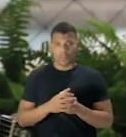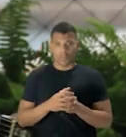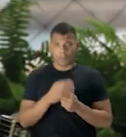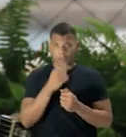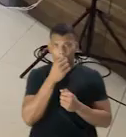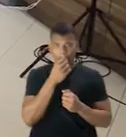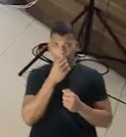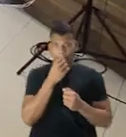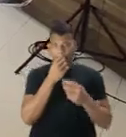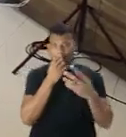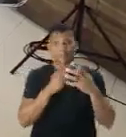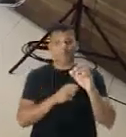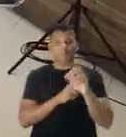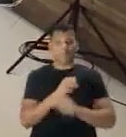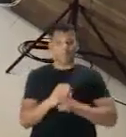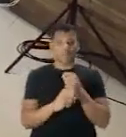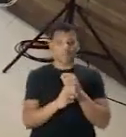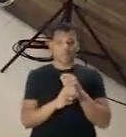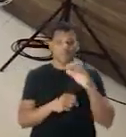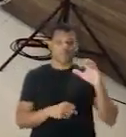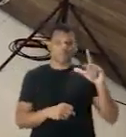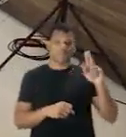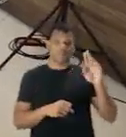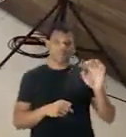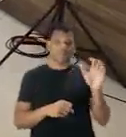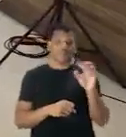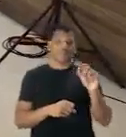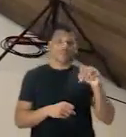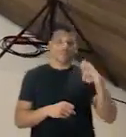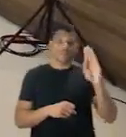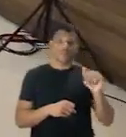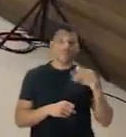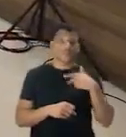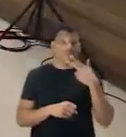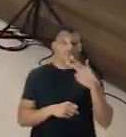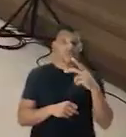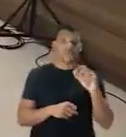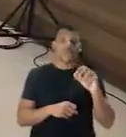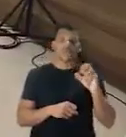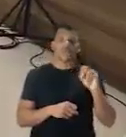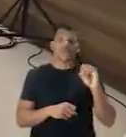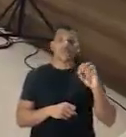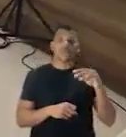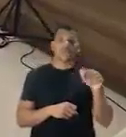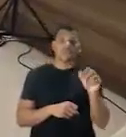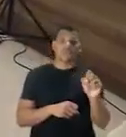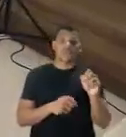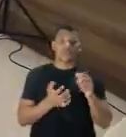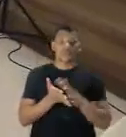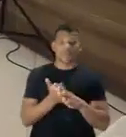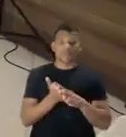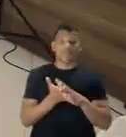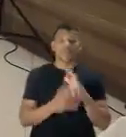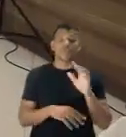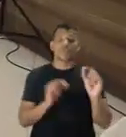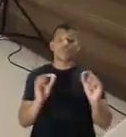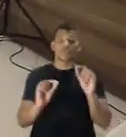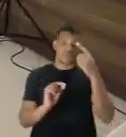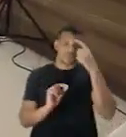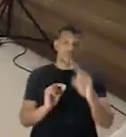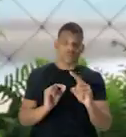do Samba, dos 40 anos do Clube do Samba. E eu tinha falado com o Simas falou, cara, vamos fazer o do Clube do Samba primeiro, que é uma